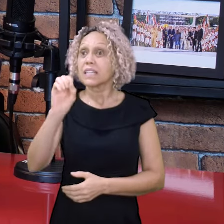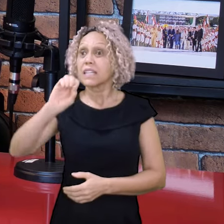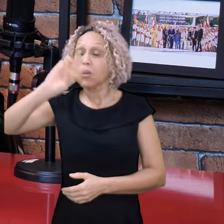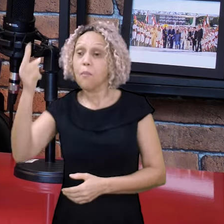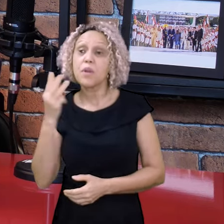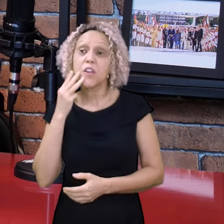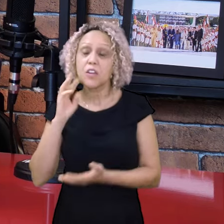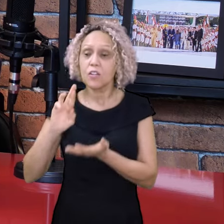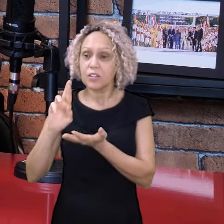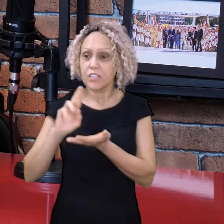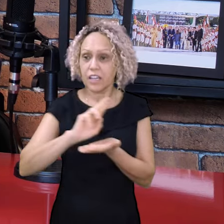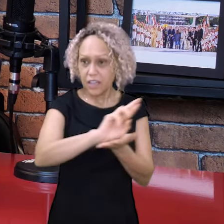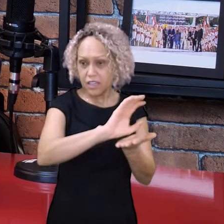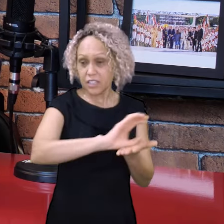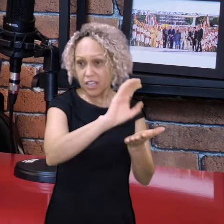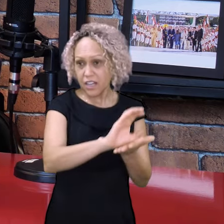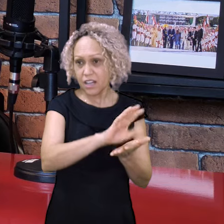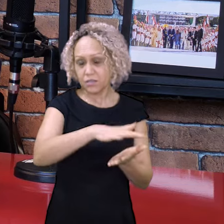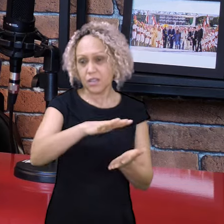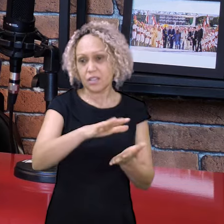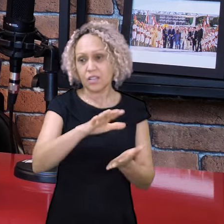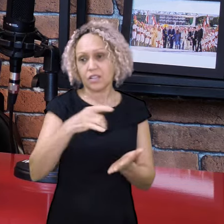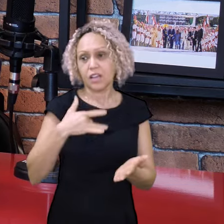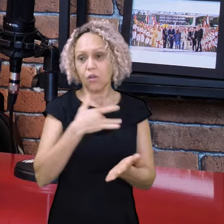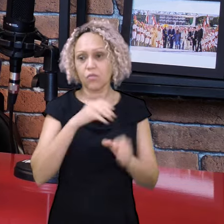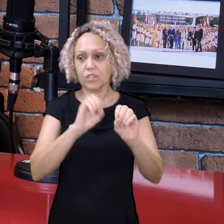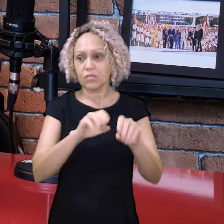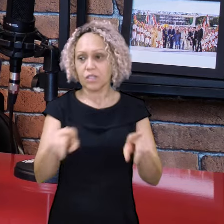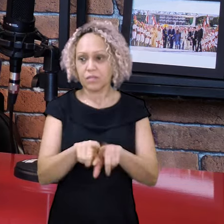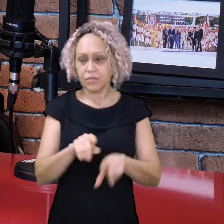recuperando investimentos em áreas estratégicas, como saúde e educação.